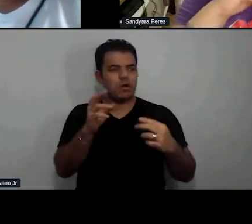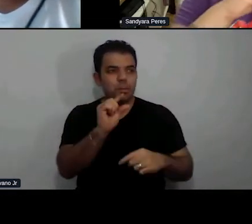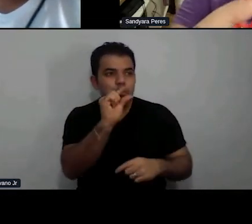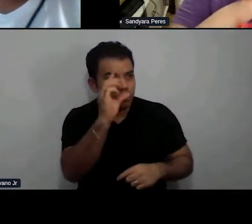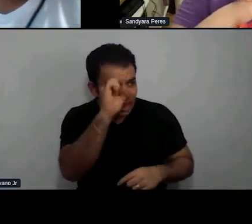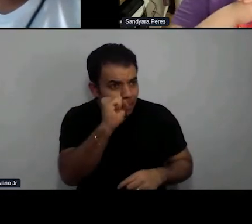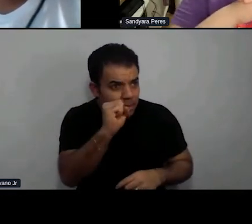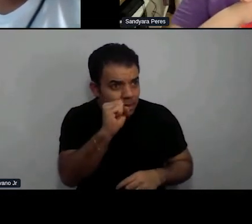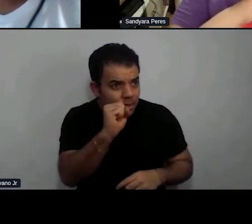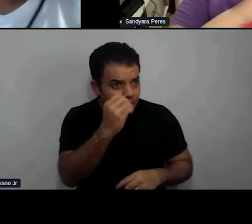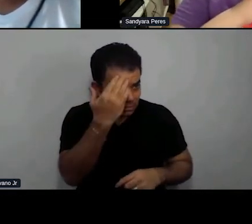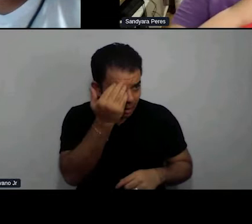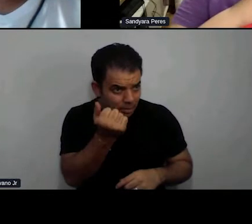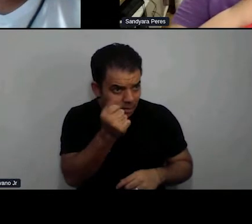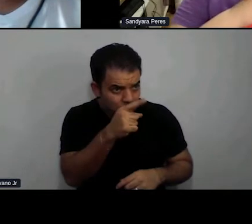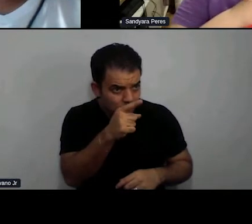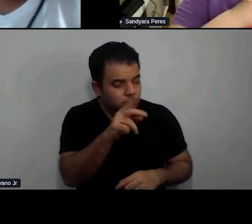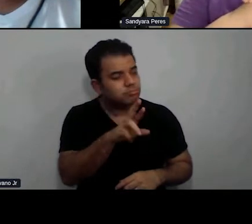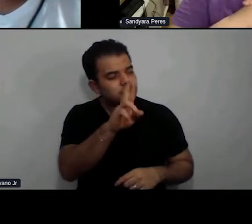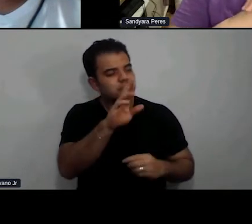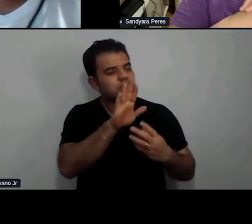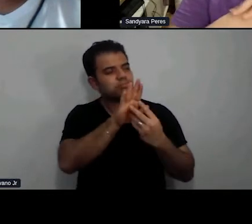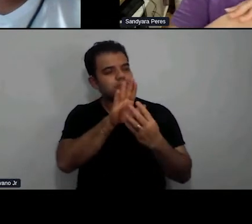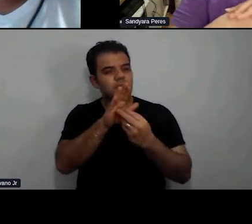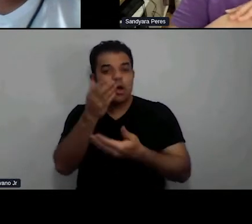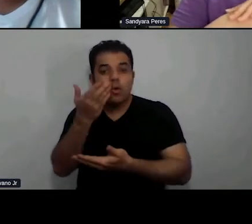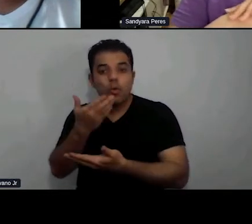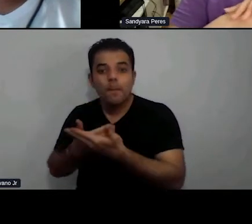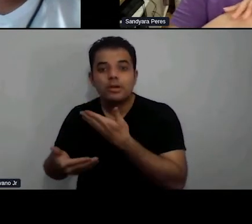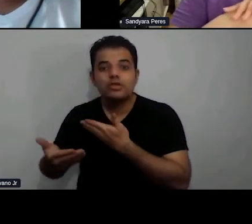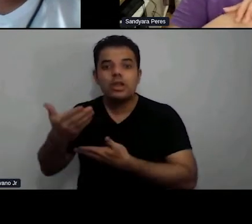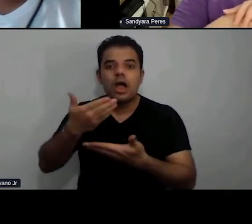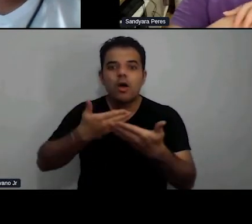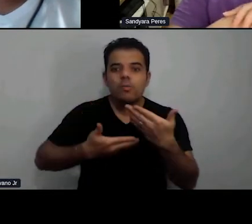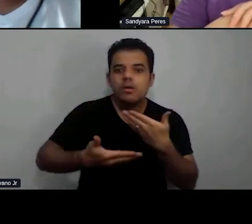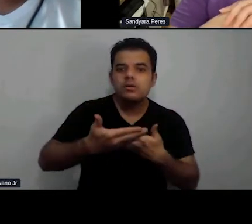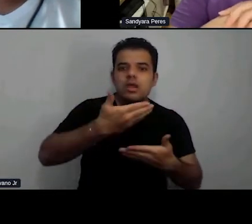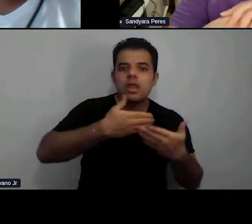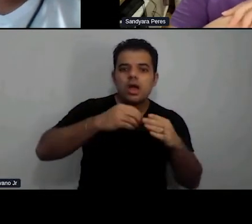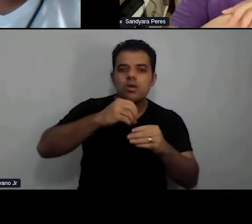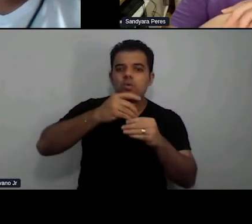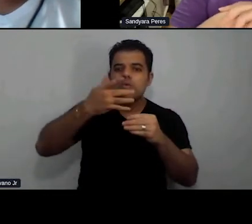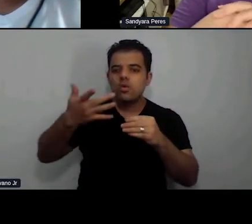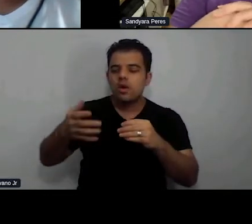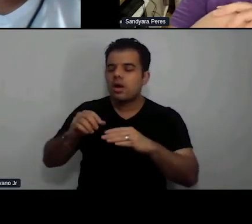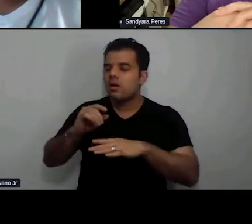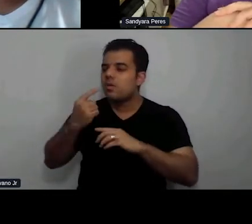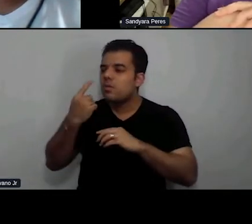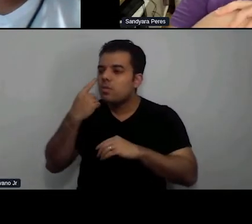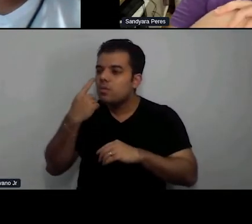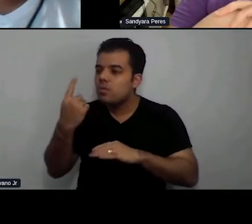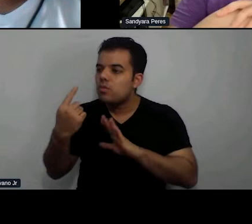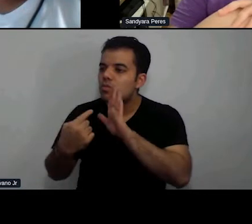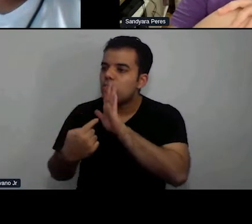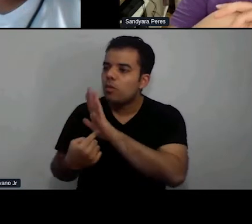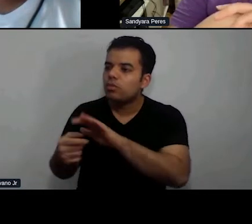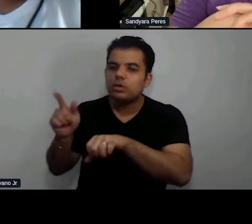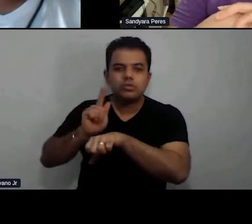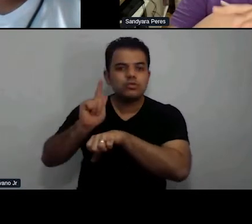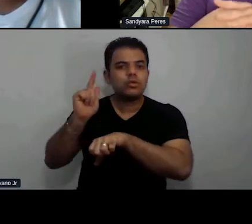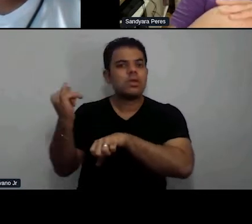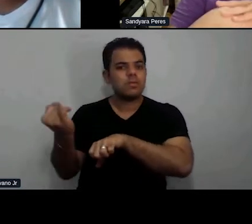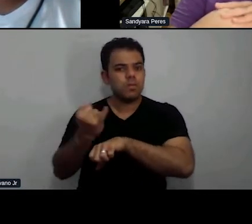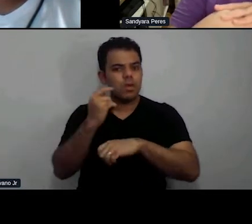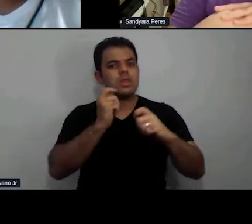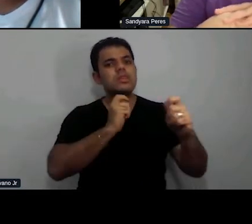assim, ela começar a compartilhar conteúdo, e conteúdo bom, mostrar para os gestores a importância, fazer